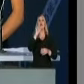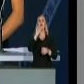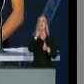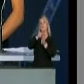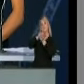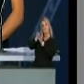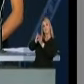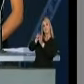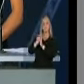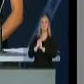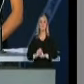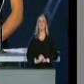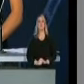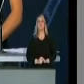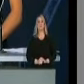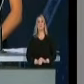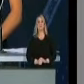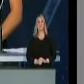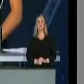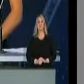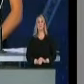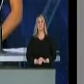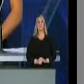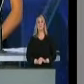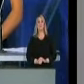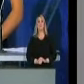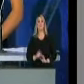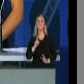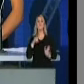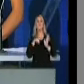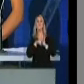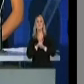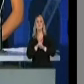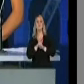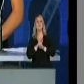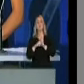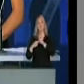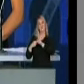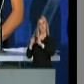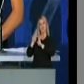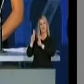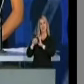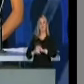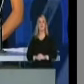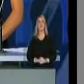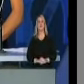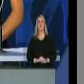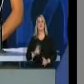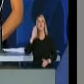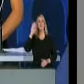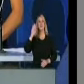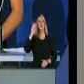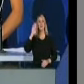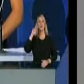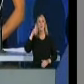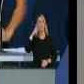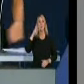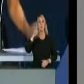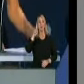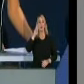fará a pergunta. Gustavo Maia vai perguntar, mostrar para ele primeiro, para o candidato Pedro